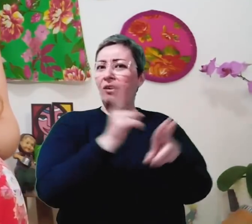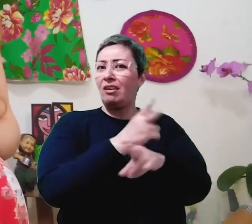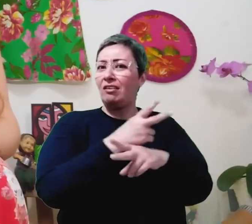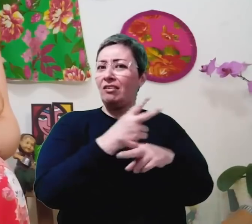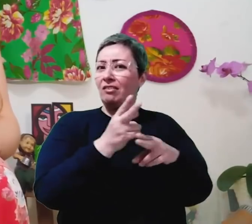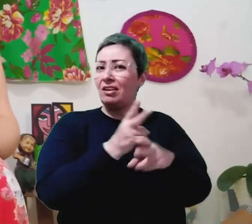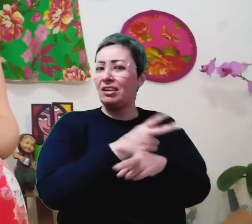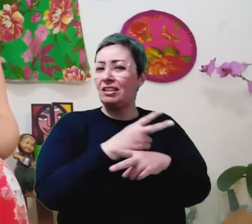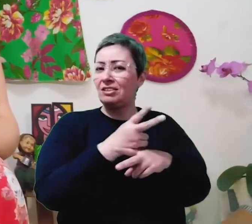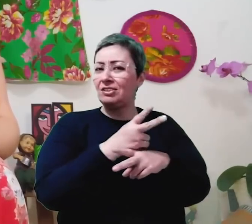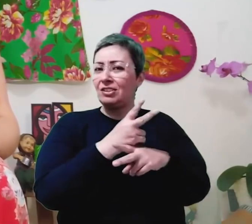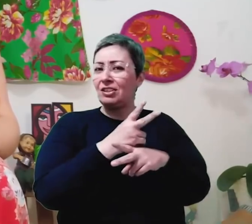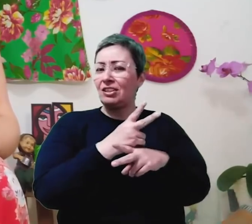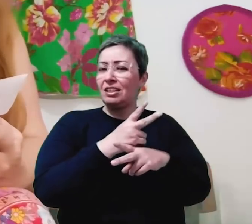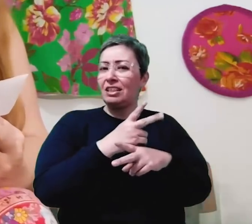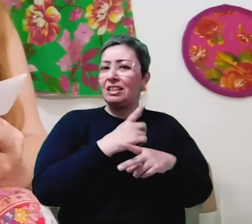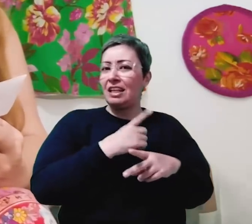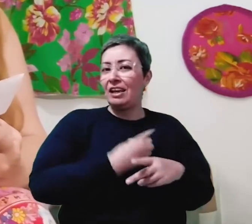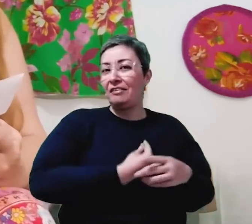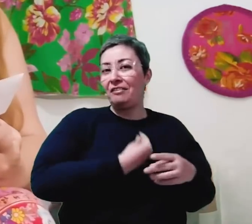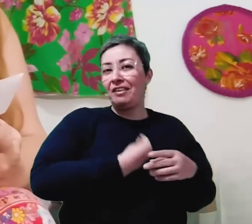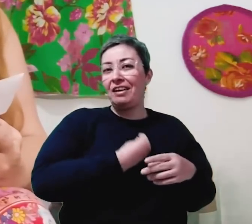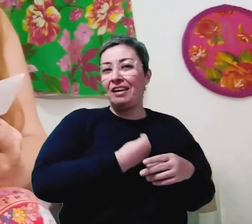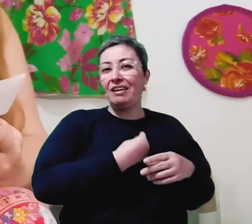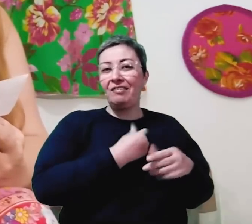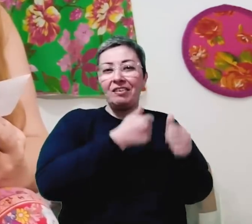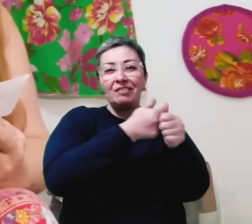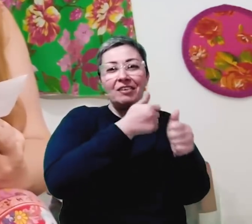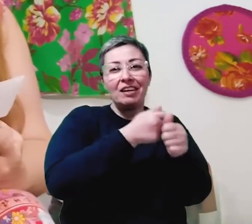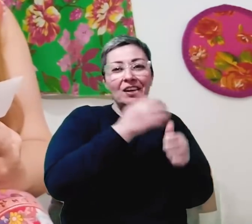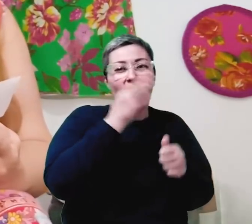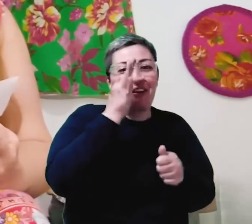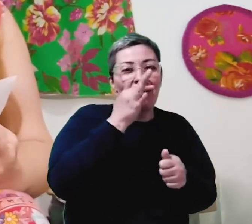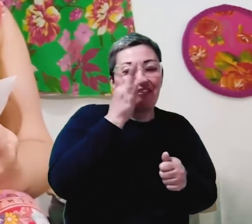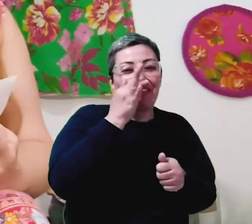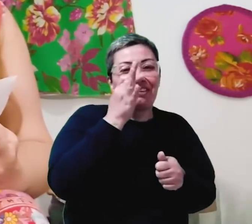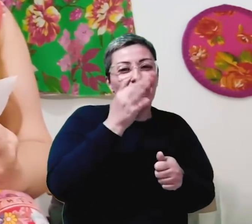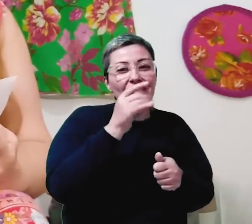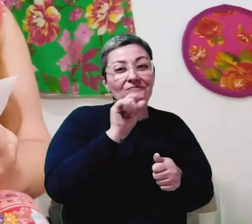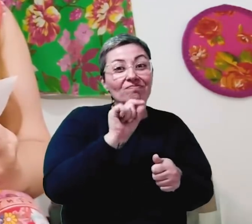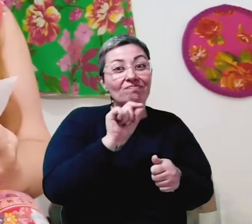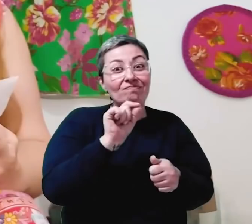Voa pelo vento. Só vive beijando a flor.